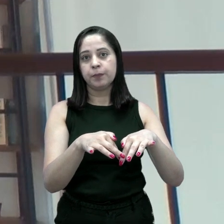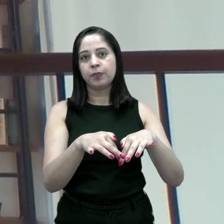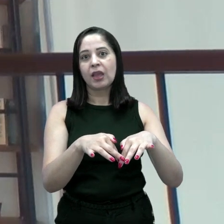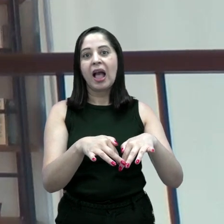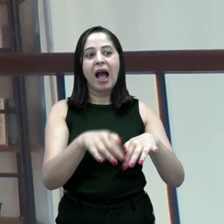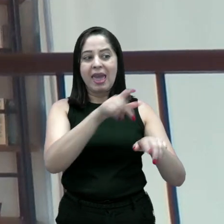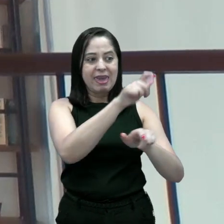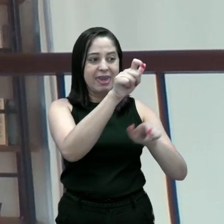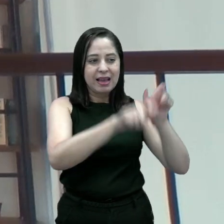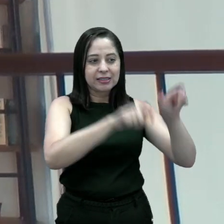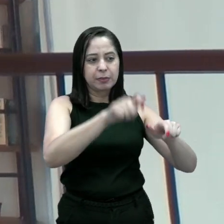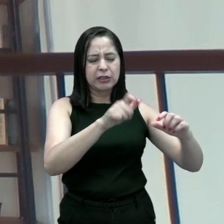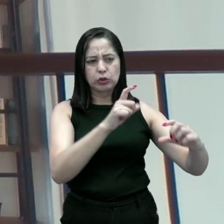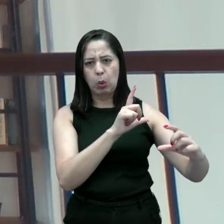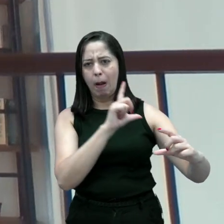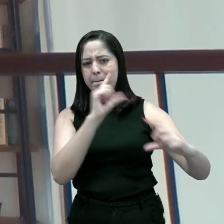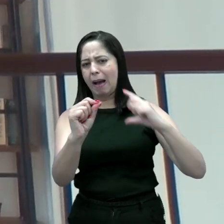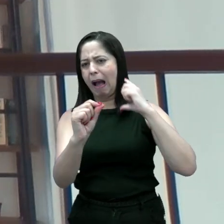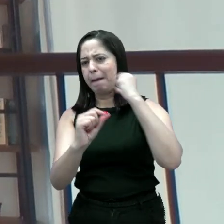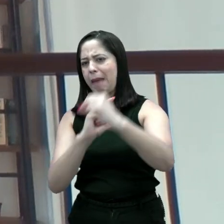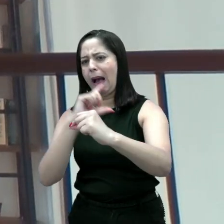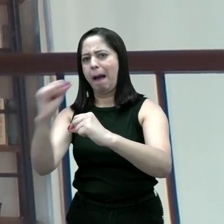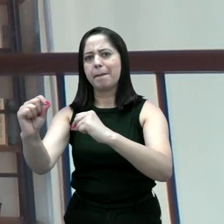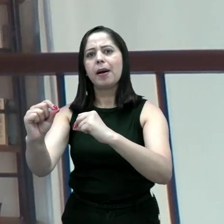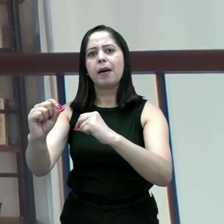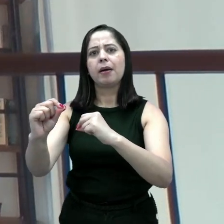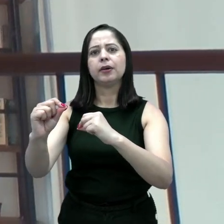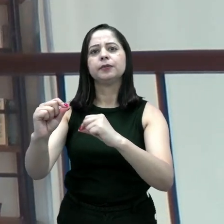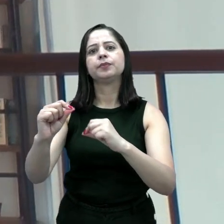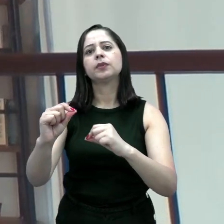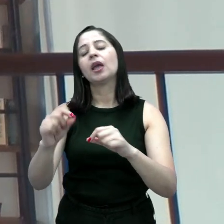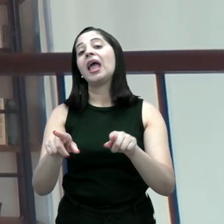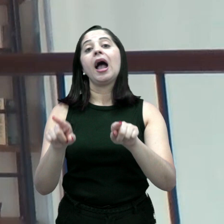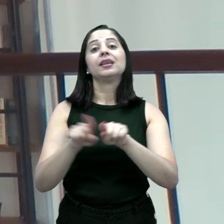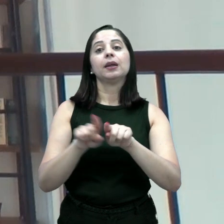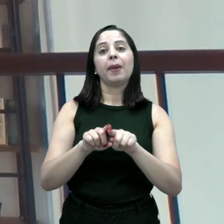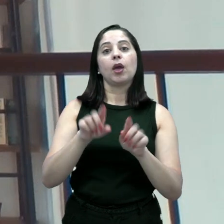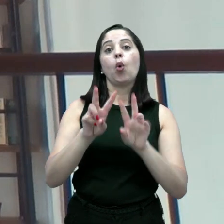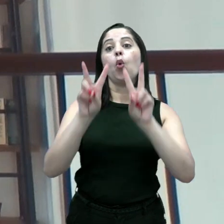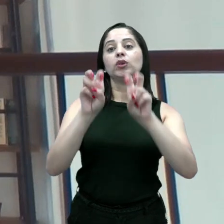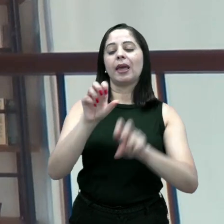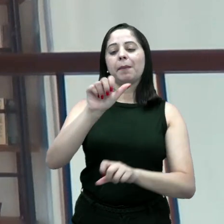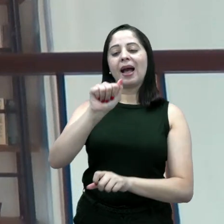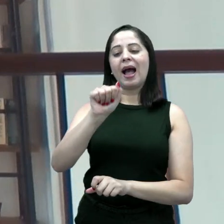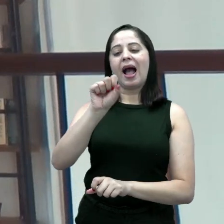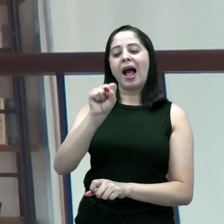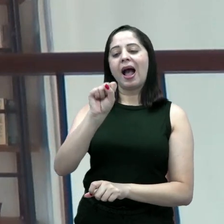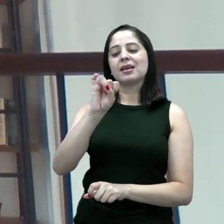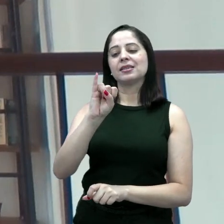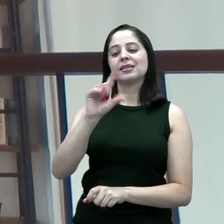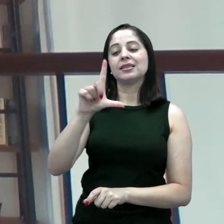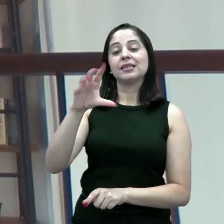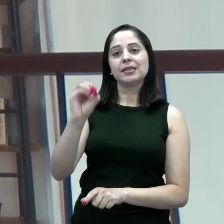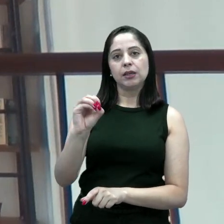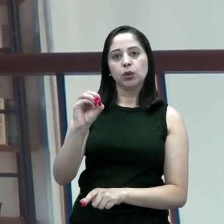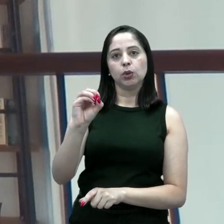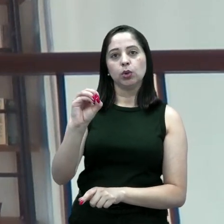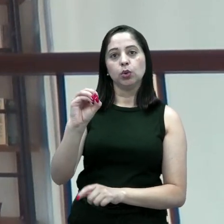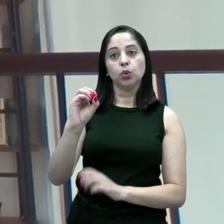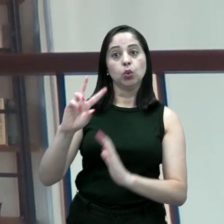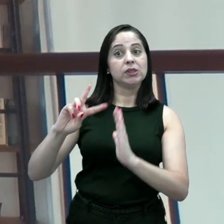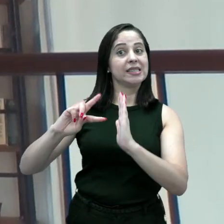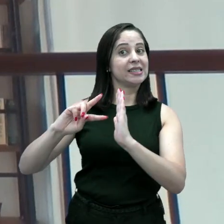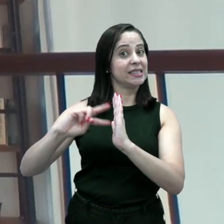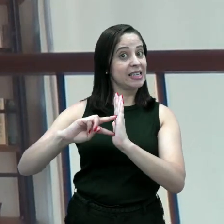refugiados decorrentes da Segunda Guerra. E também do asilo, né? O asilo em si envolve aí uma questão